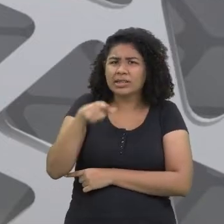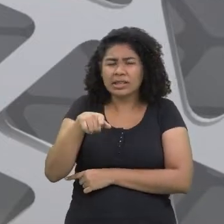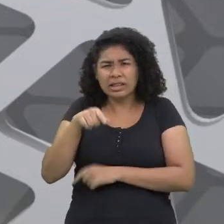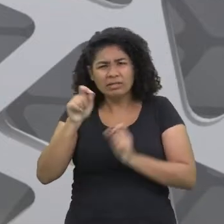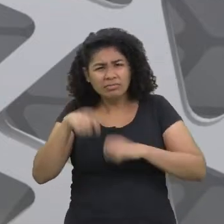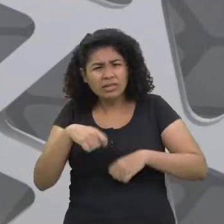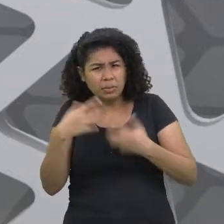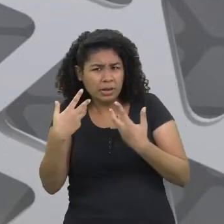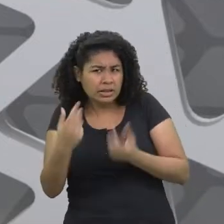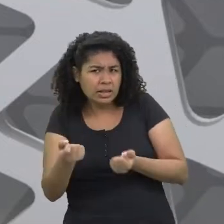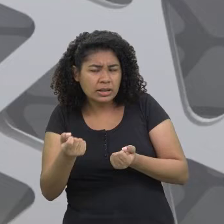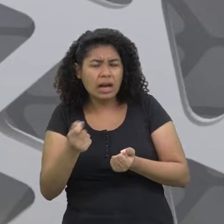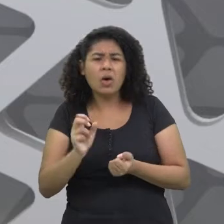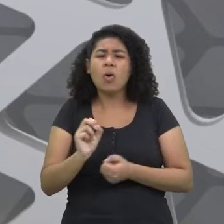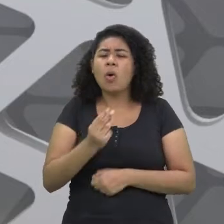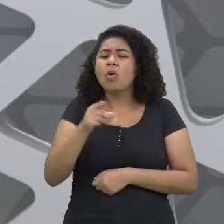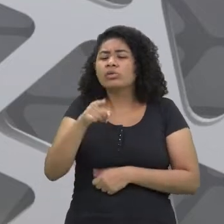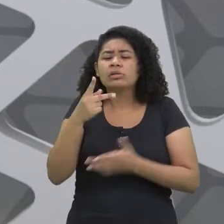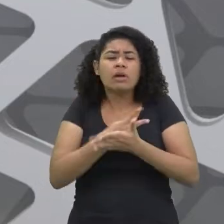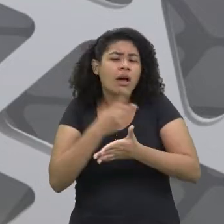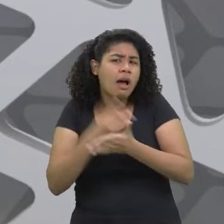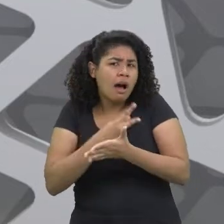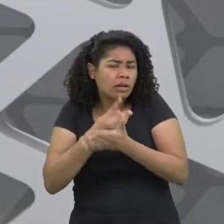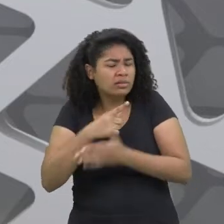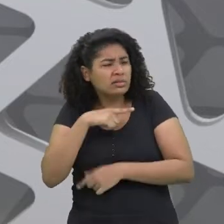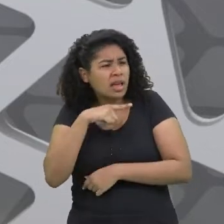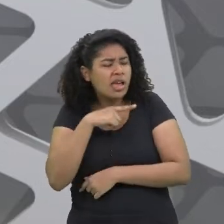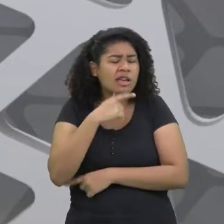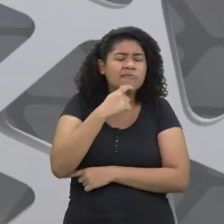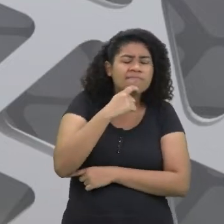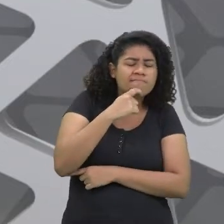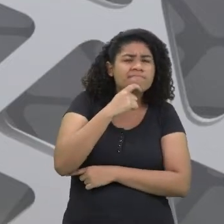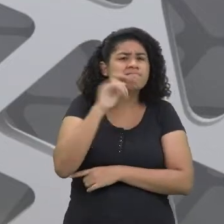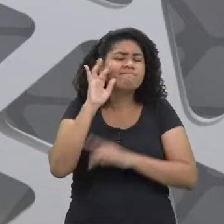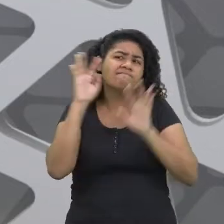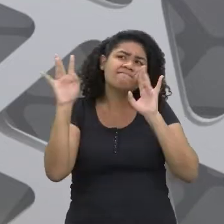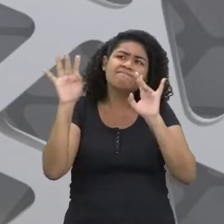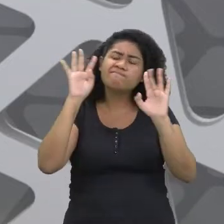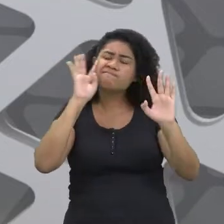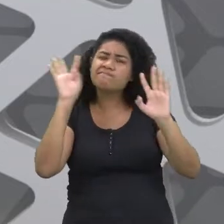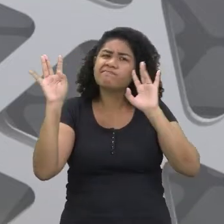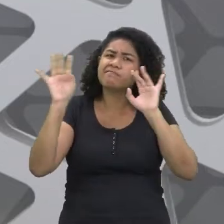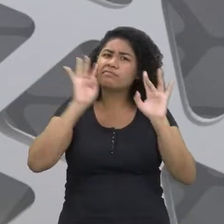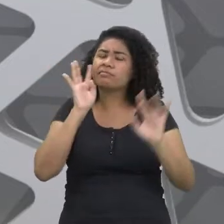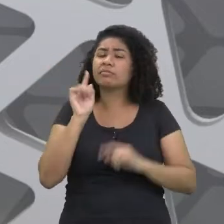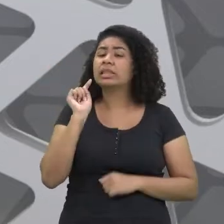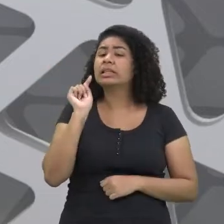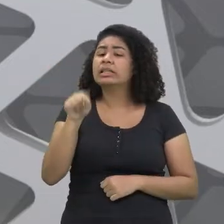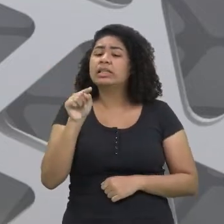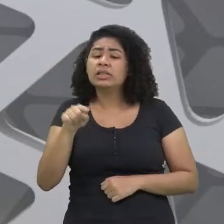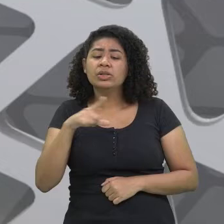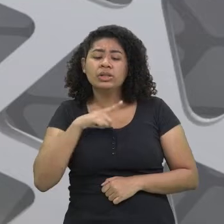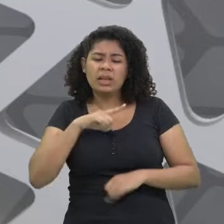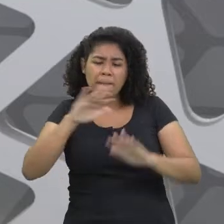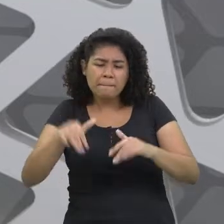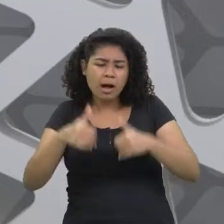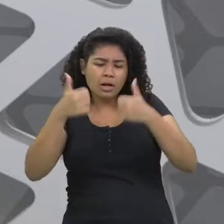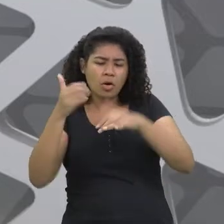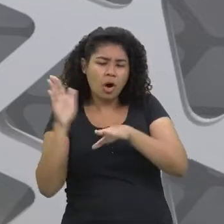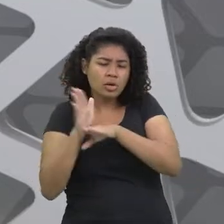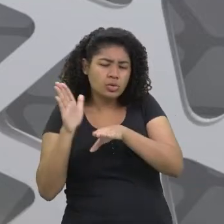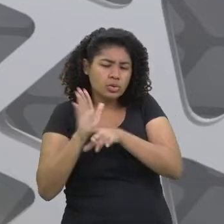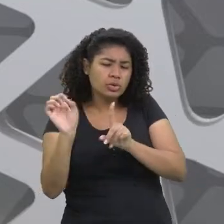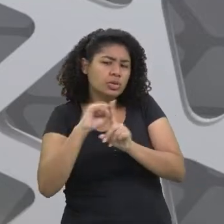aquilo tem algum erro que pode ser condenado, aquilo de fato ali está buscando o melhor para a